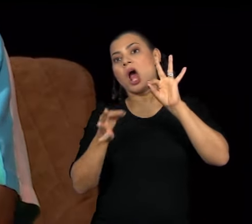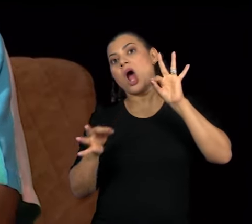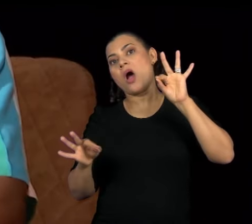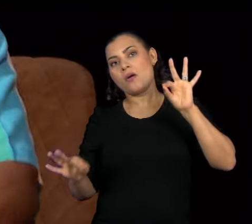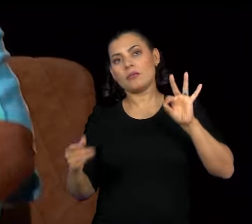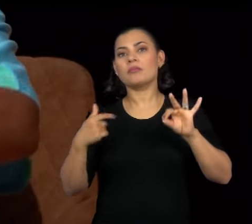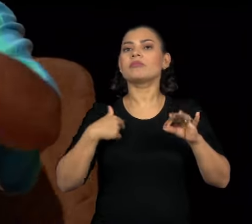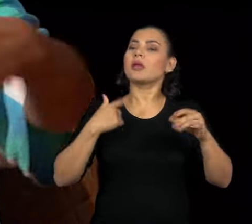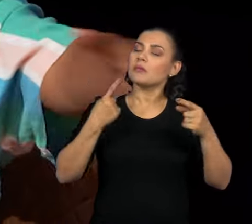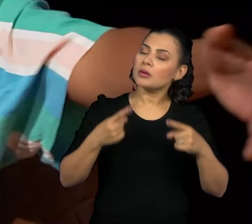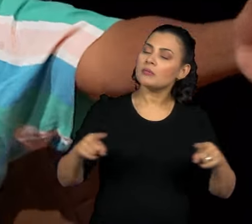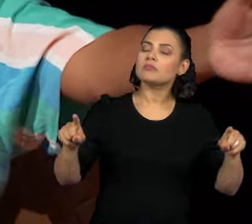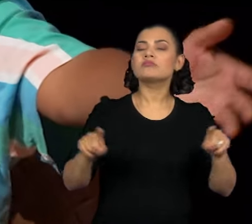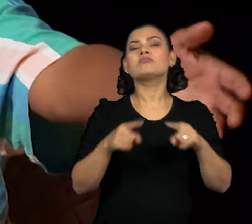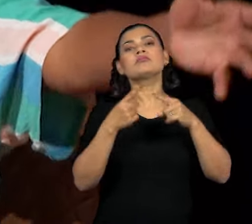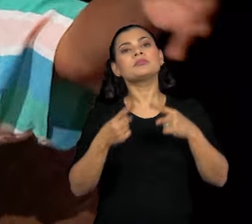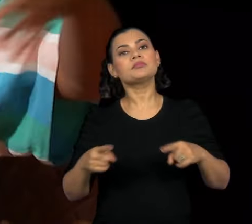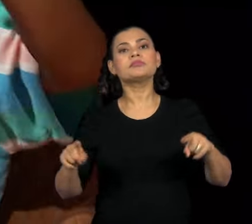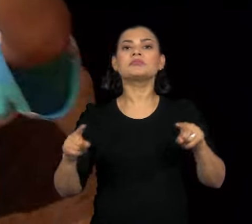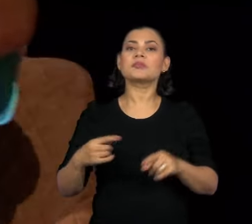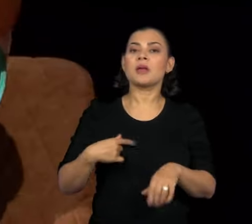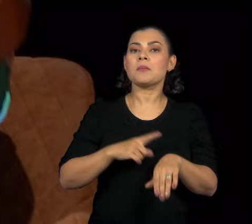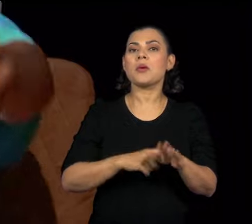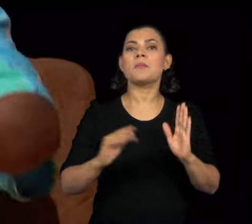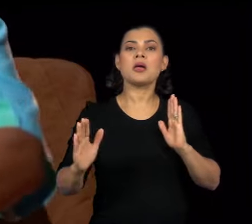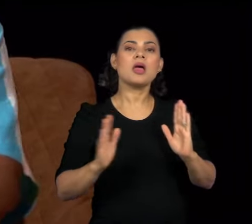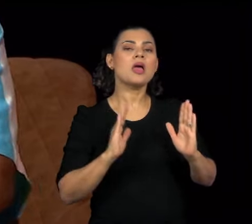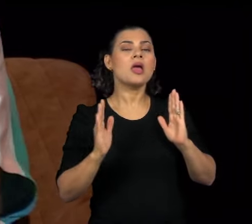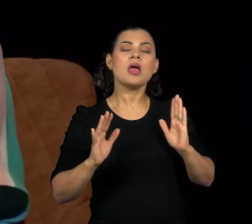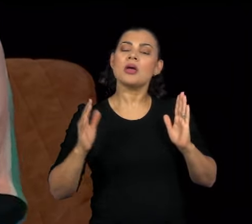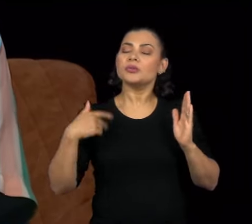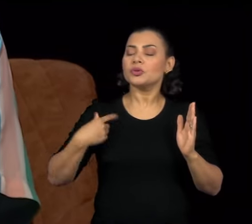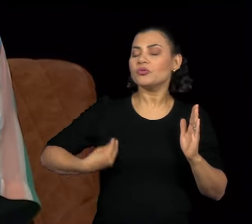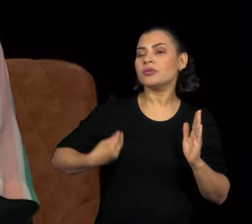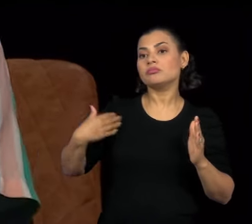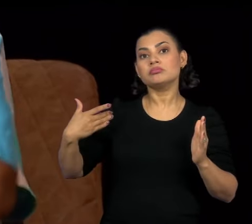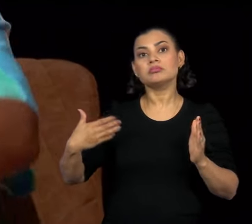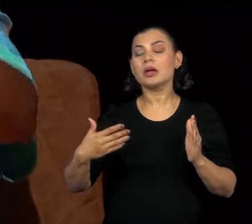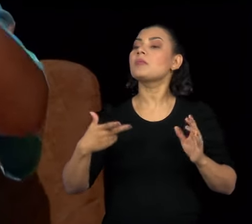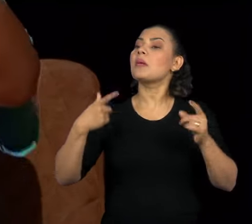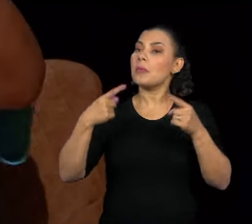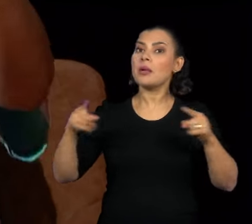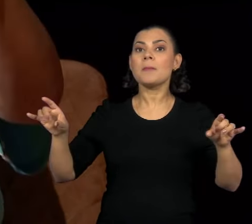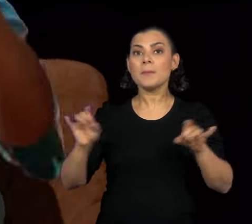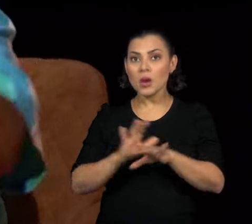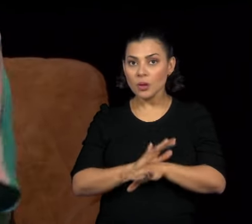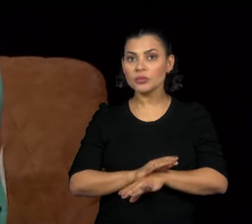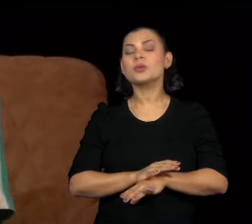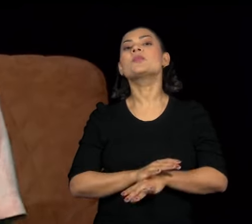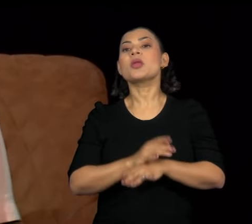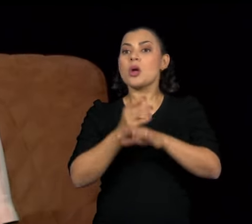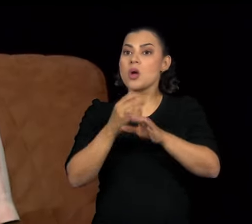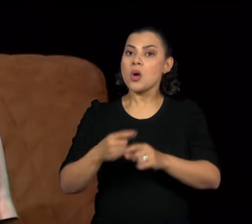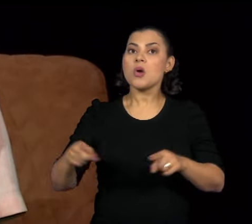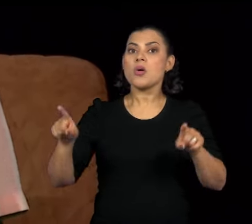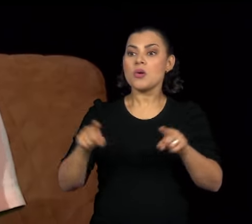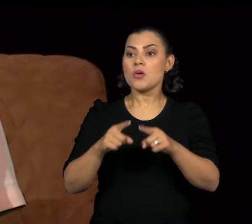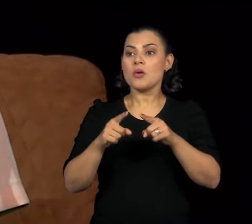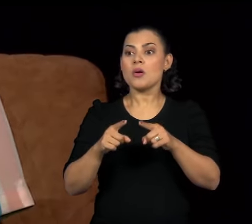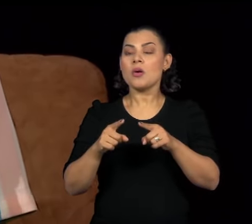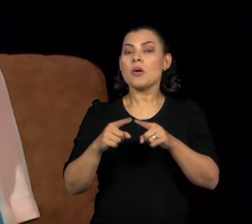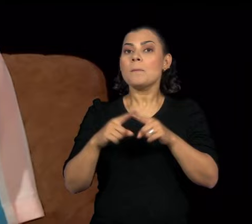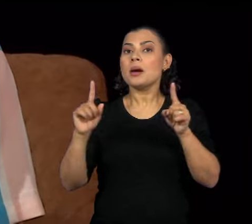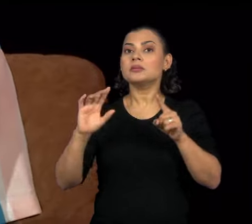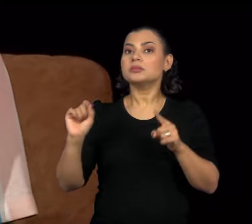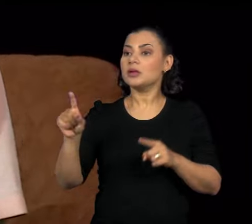do Brasil. Um lamento triste sempre ecoou. Aí, quando chegou no aí ele disse, neguinho, até que você